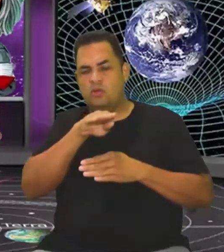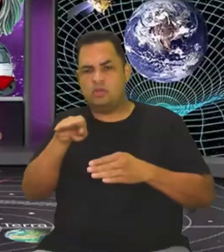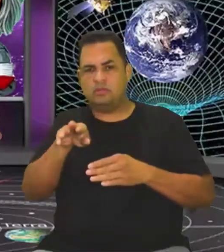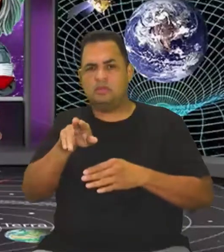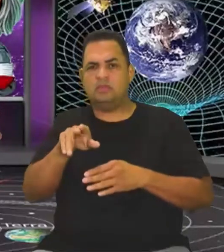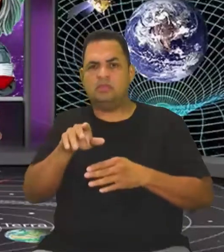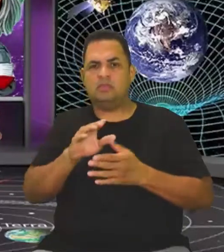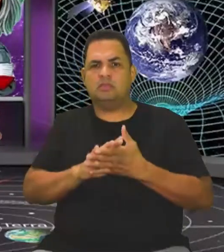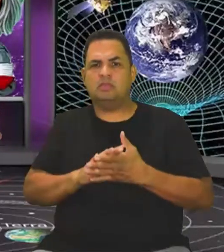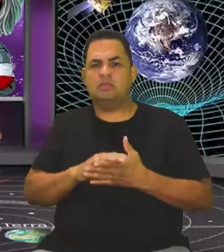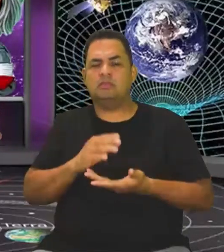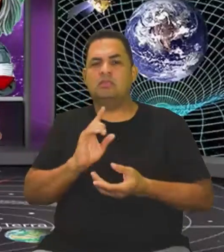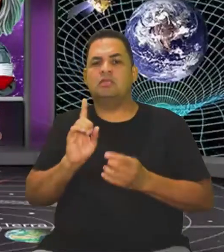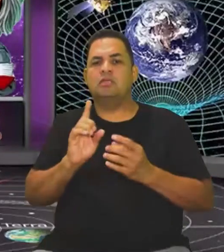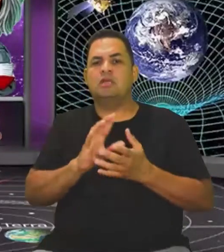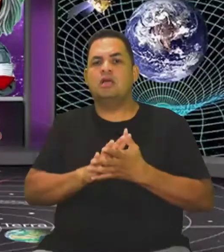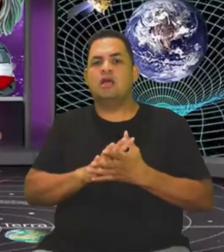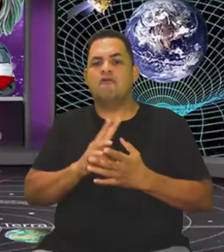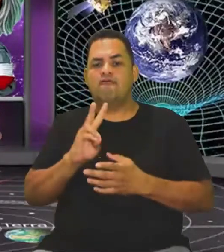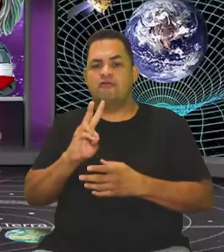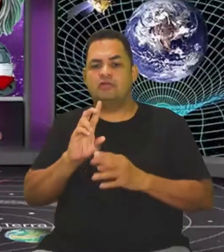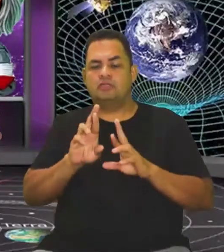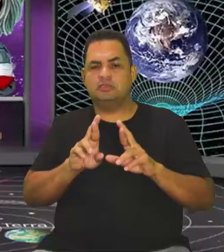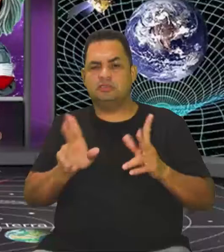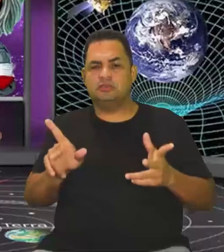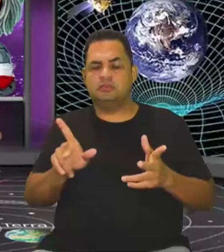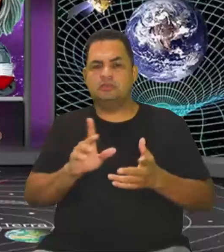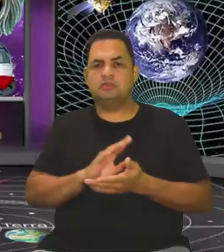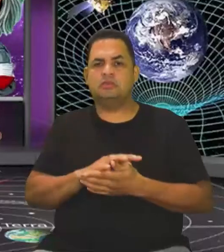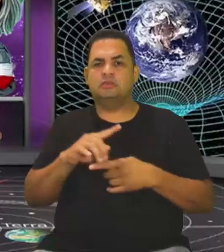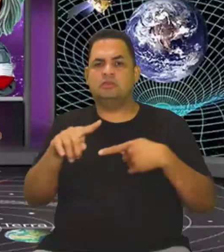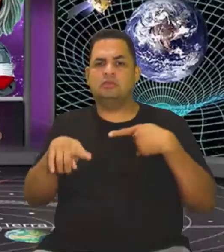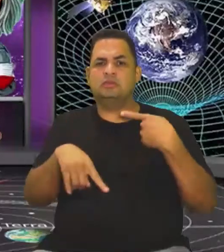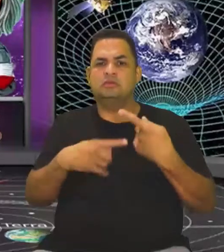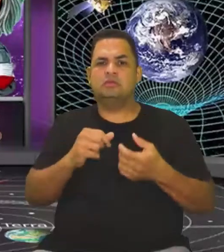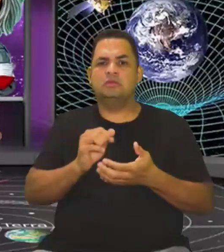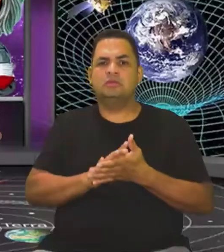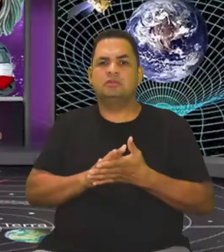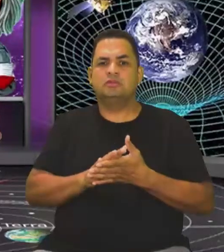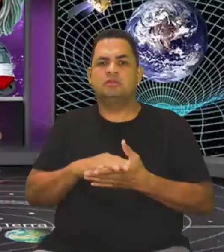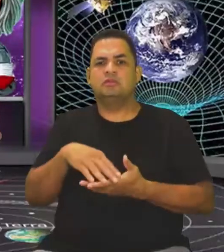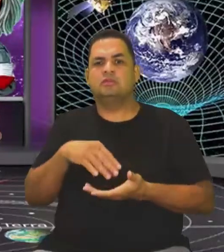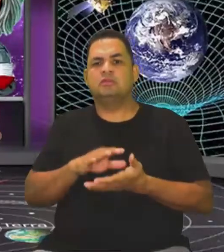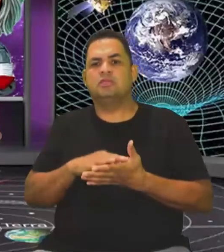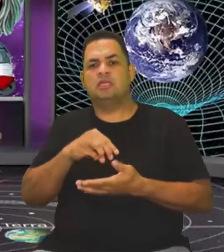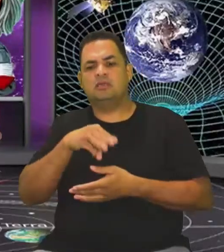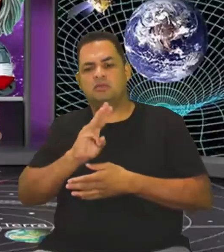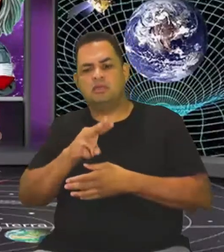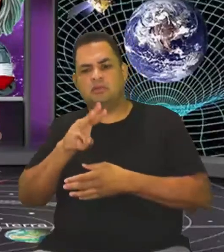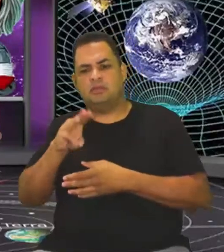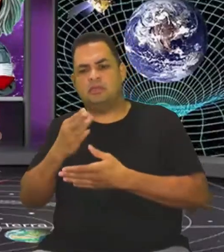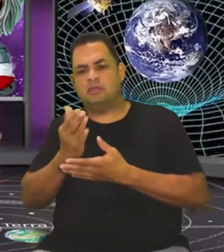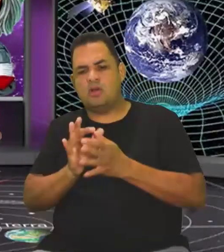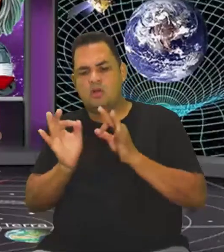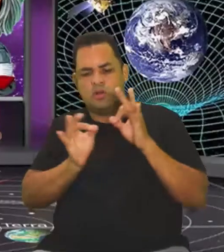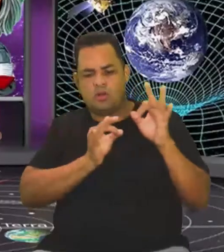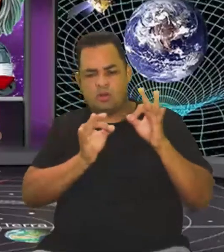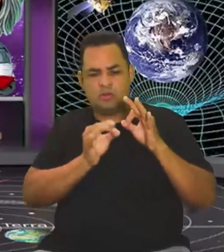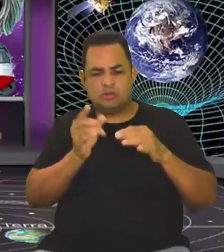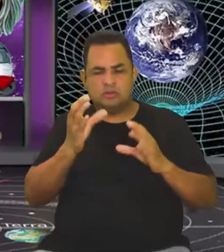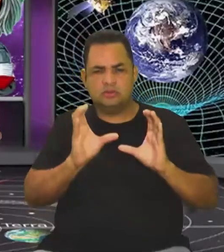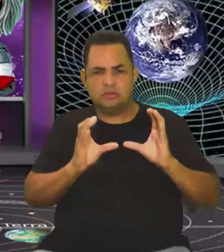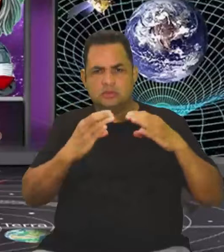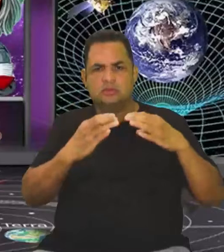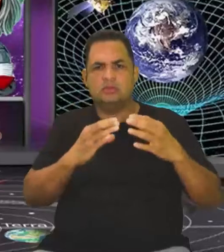bom? E a tensão que alimenta cada um é diferente, ok? Depois, se vocês quiserem, entre lá no site do PHS, monta o circuito de vocês vão